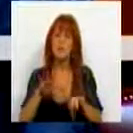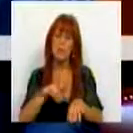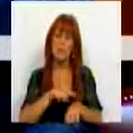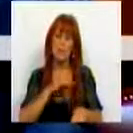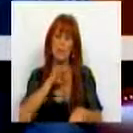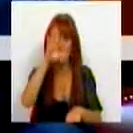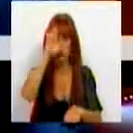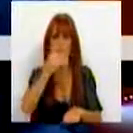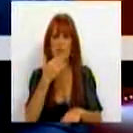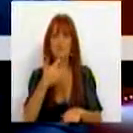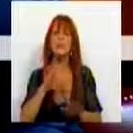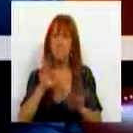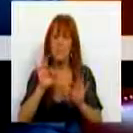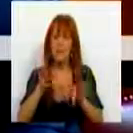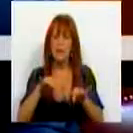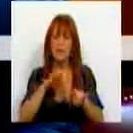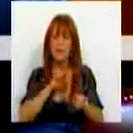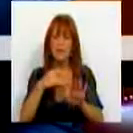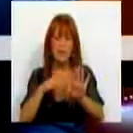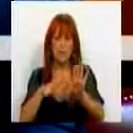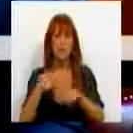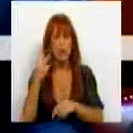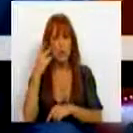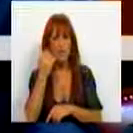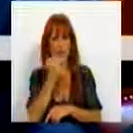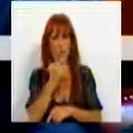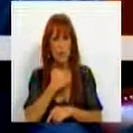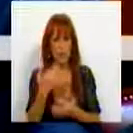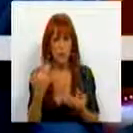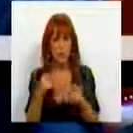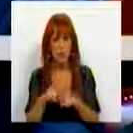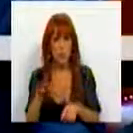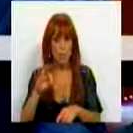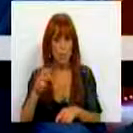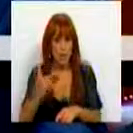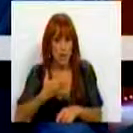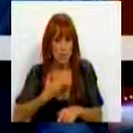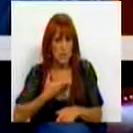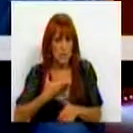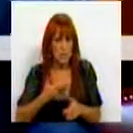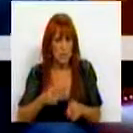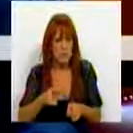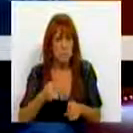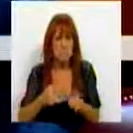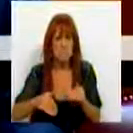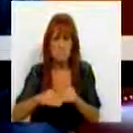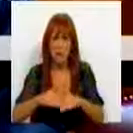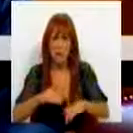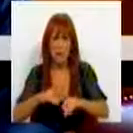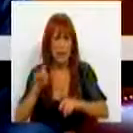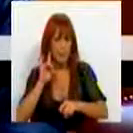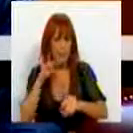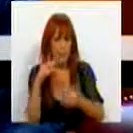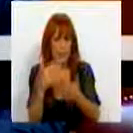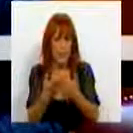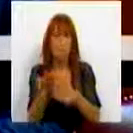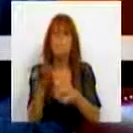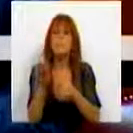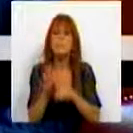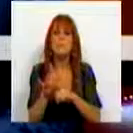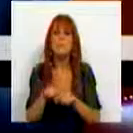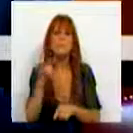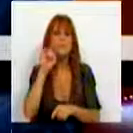Sr. Primeiro-Ministro, faz favor. Vou procurar concluir, Sr. Presidente. E vejo com satisfação que o PSD já deu passos importantes,